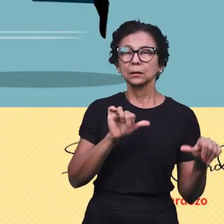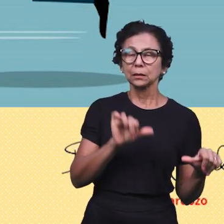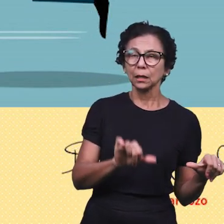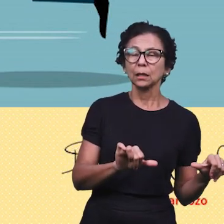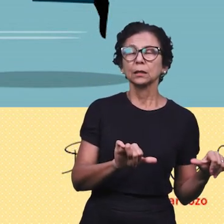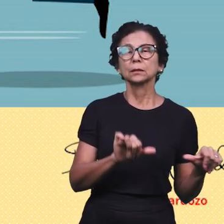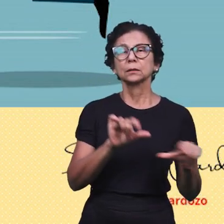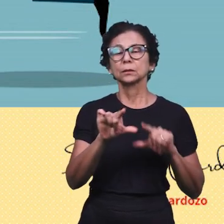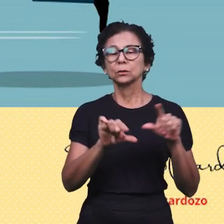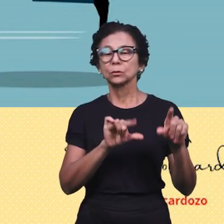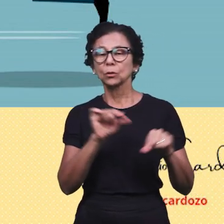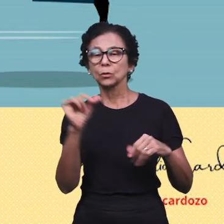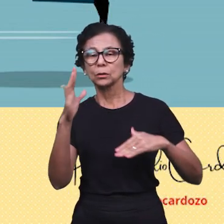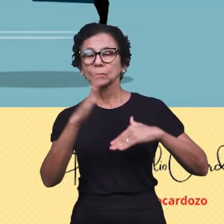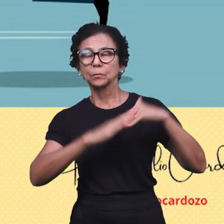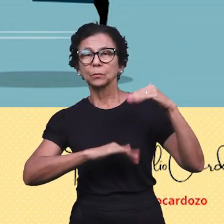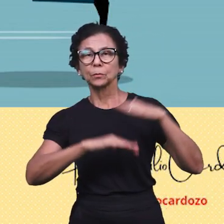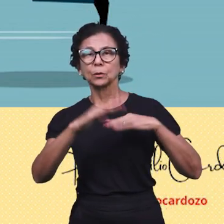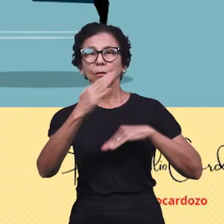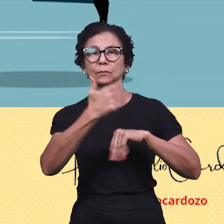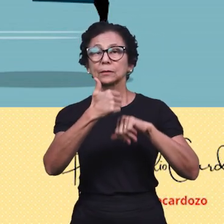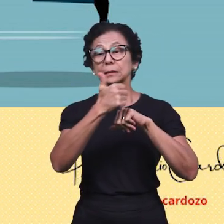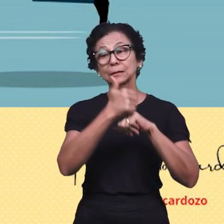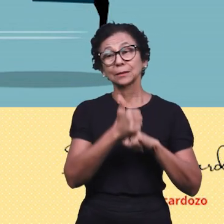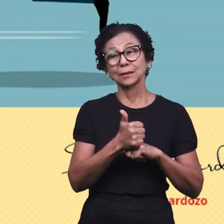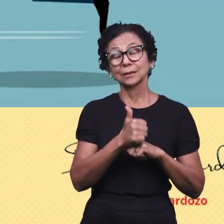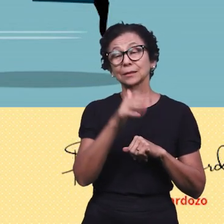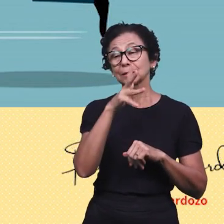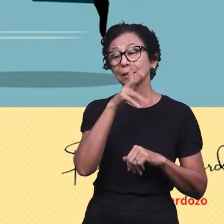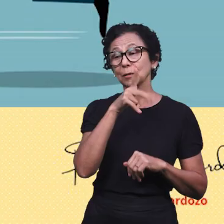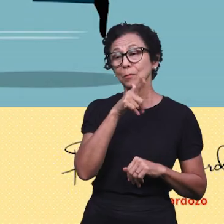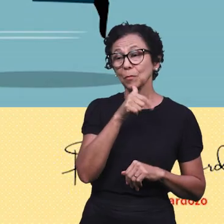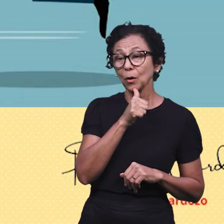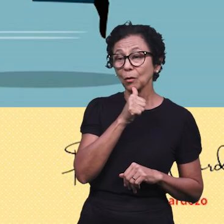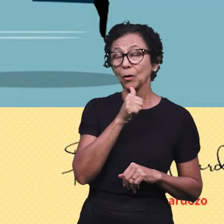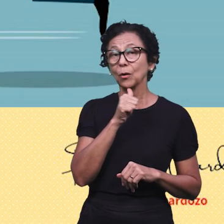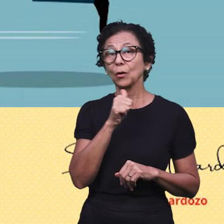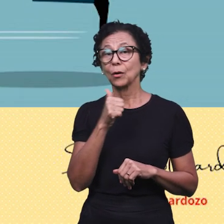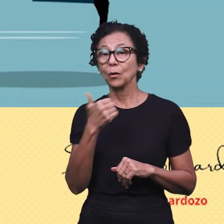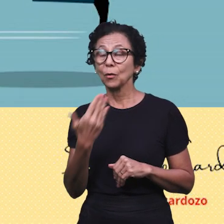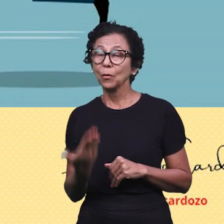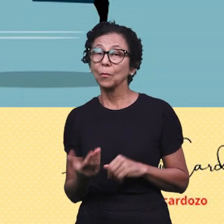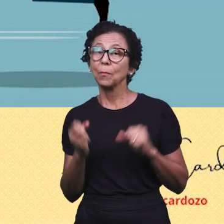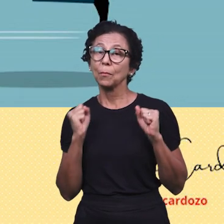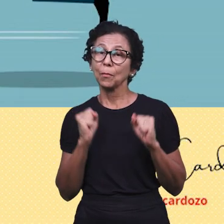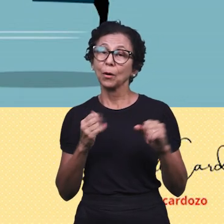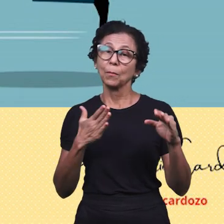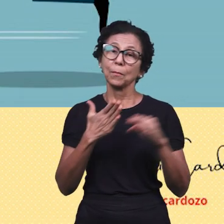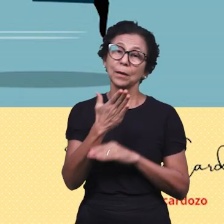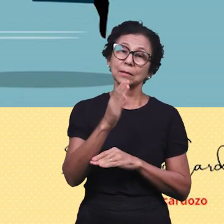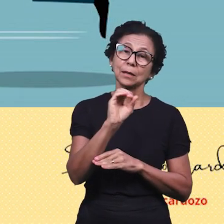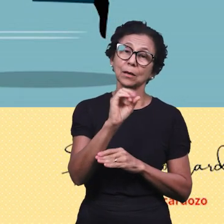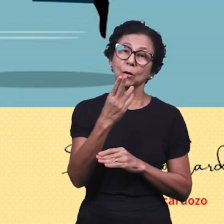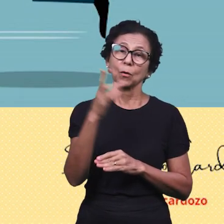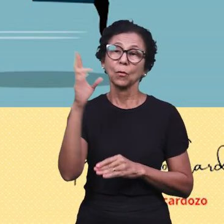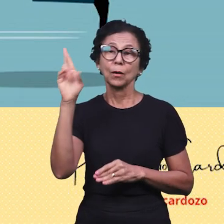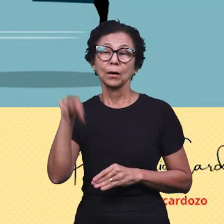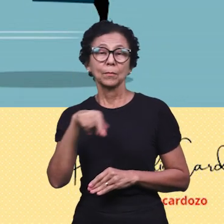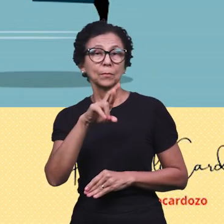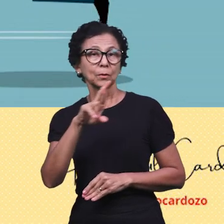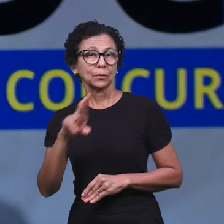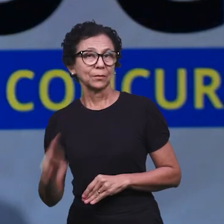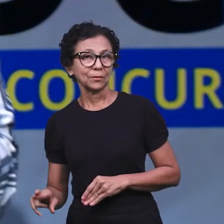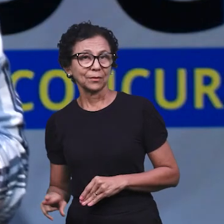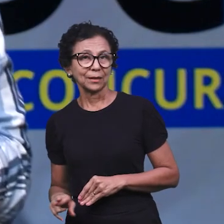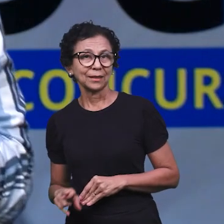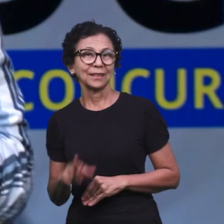que você está imaginando. E, eventualmente, ocorrerão aprovações, reprovações nesse caminho. Eu até digo para vocês,